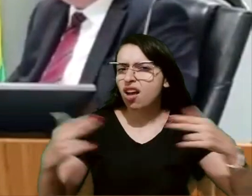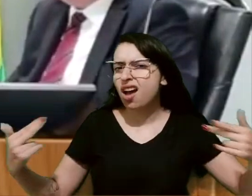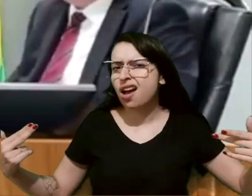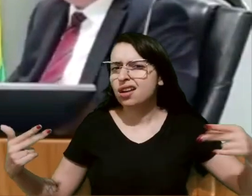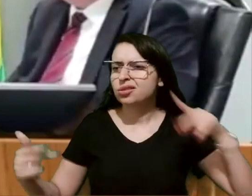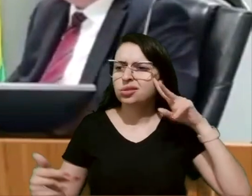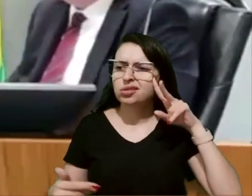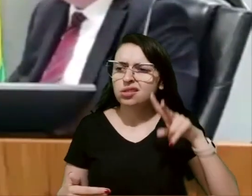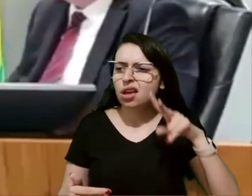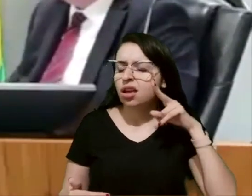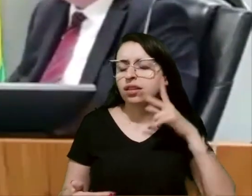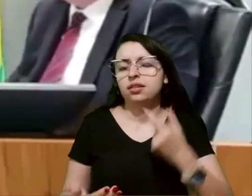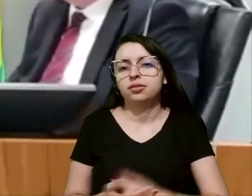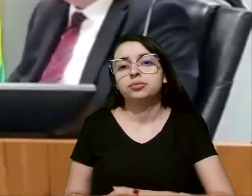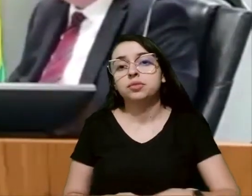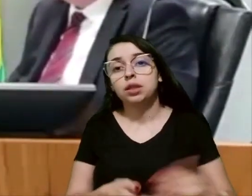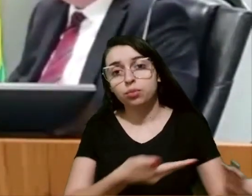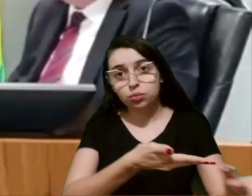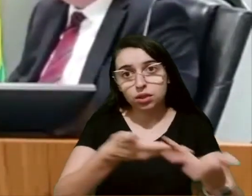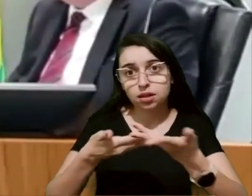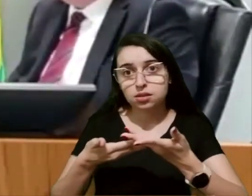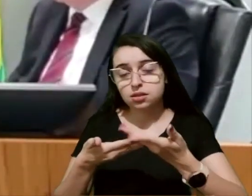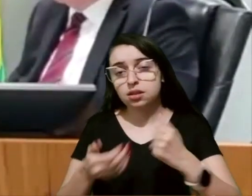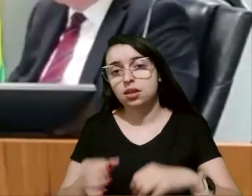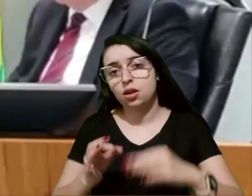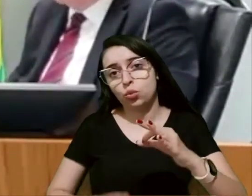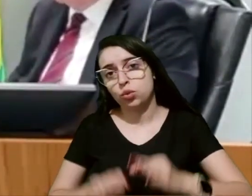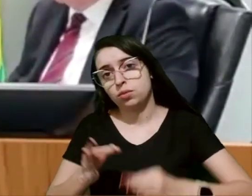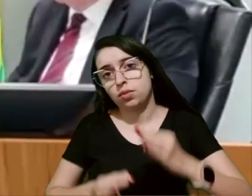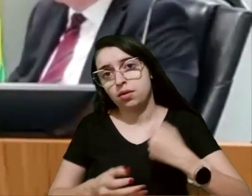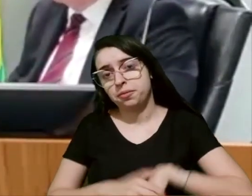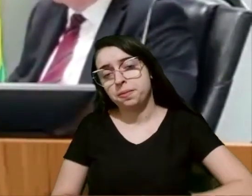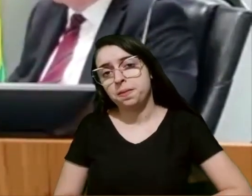de vista que estão sendo trazidos ao tribunal. Quando,